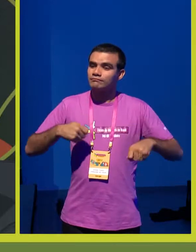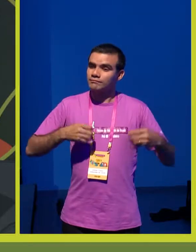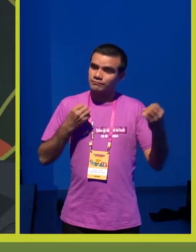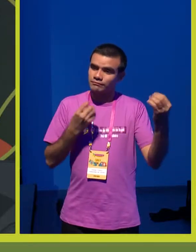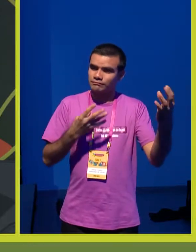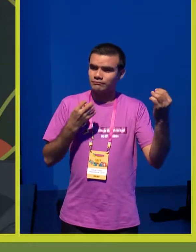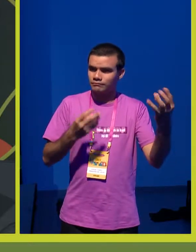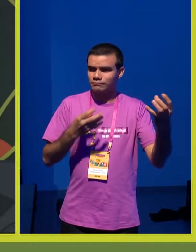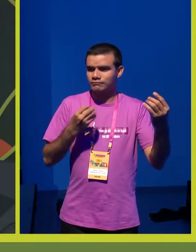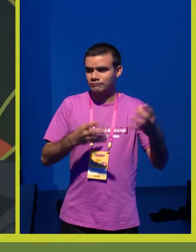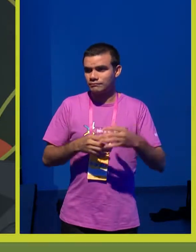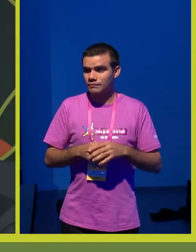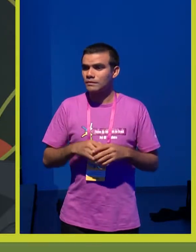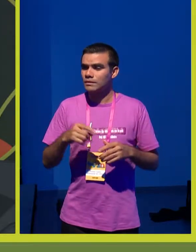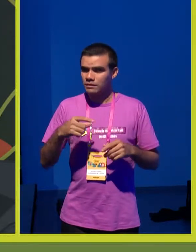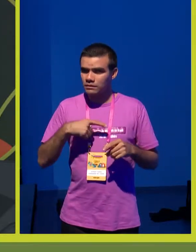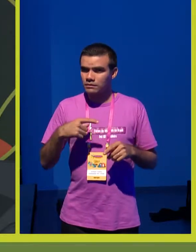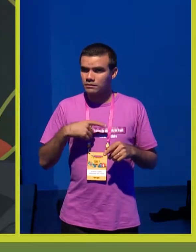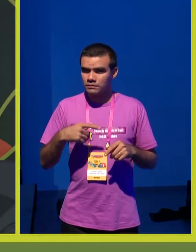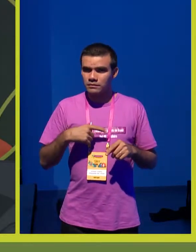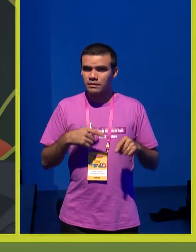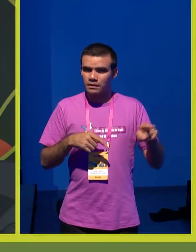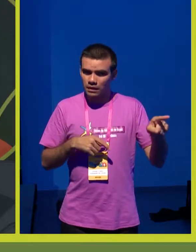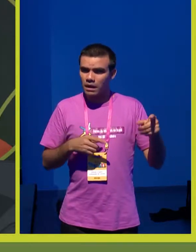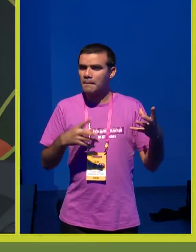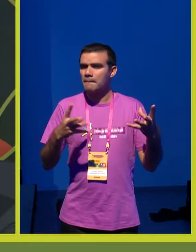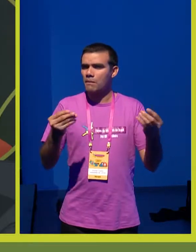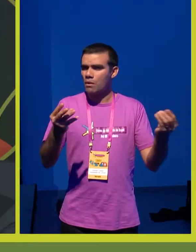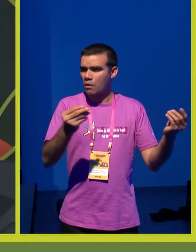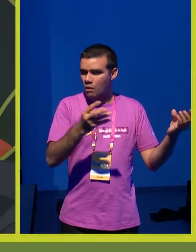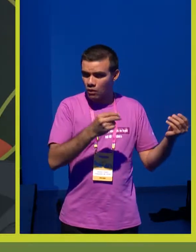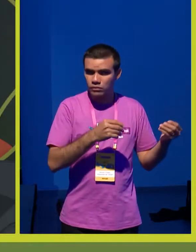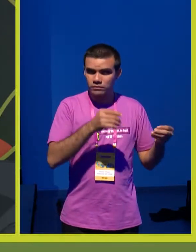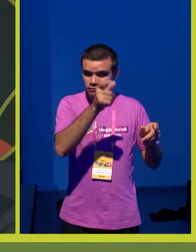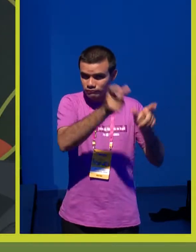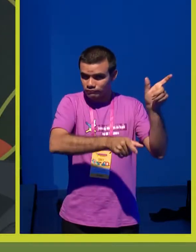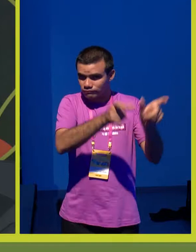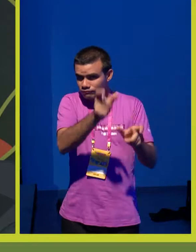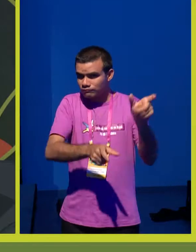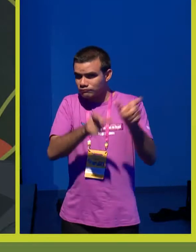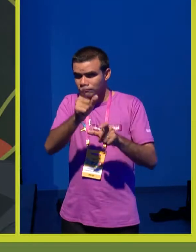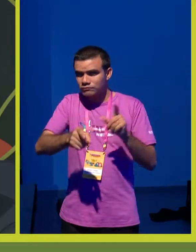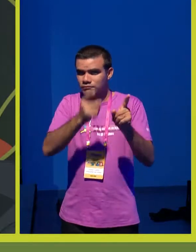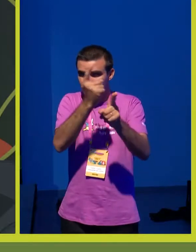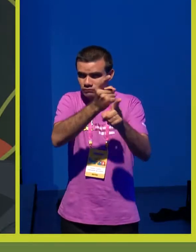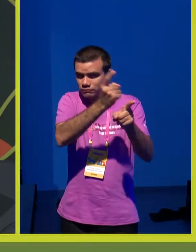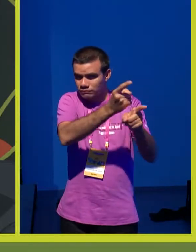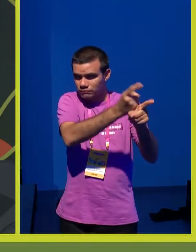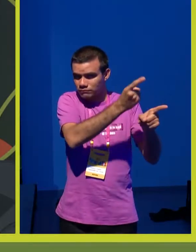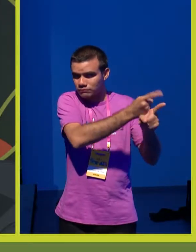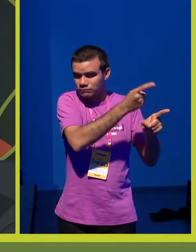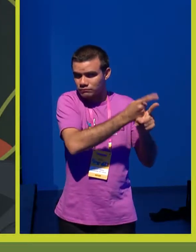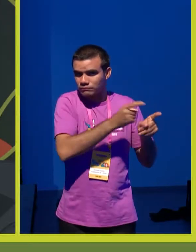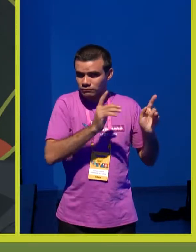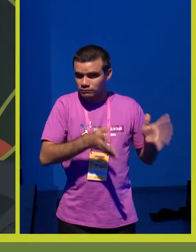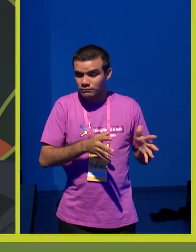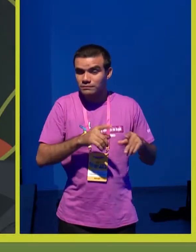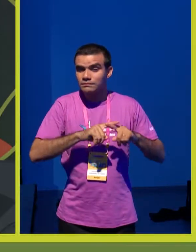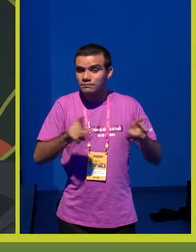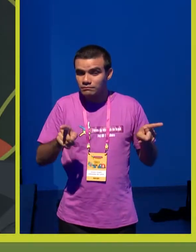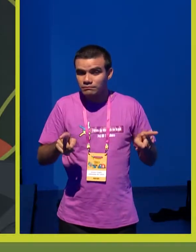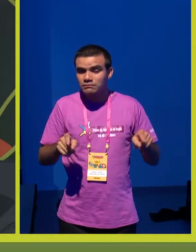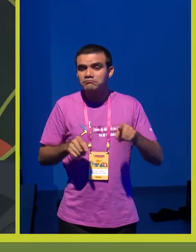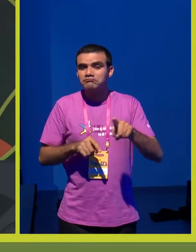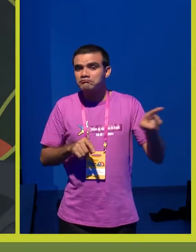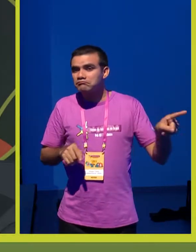tem lá uma base enorme de indivíduos todos esses indivíduos foram identificados de alguma maneira mas eles